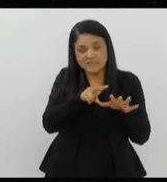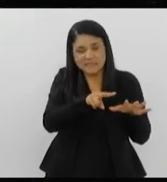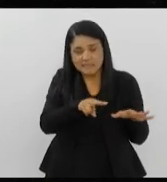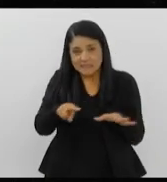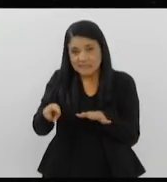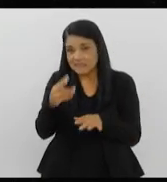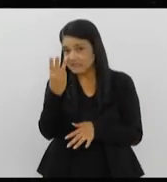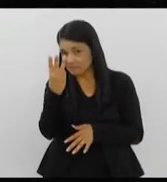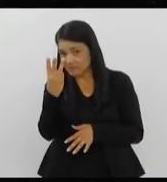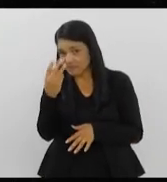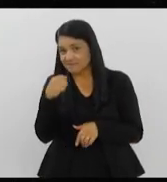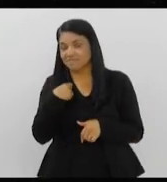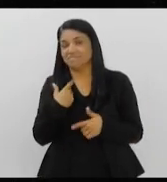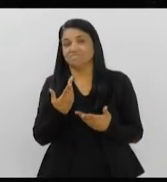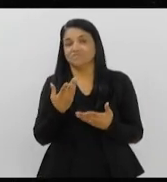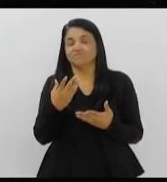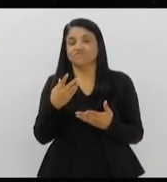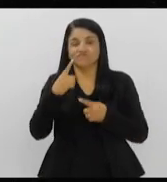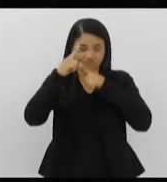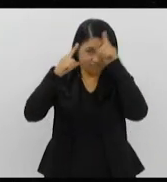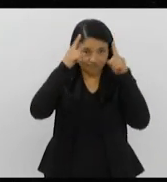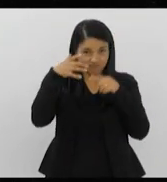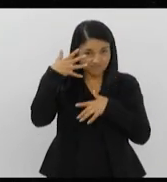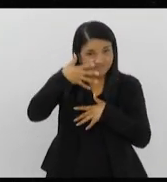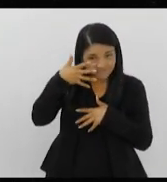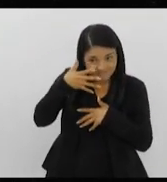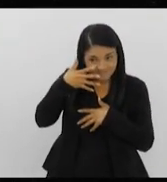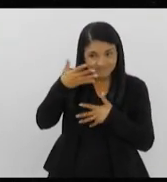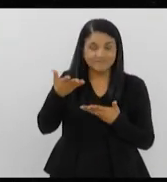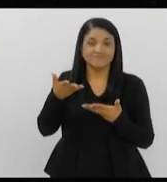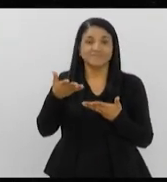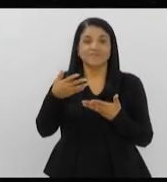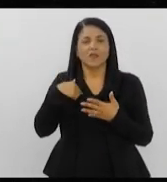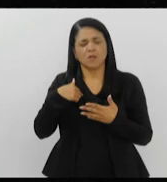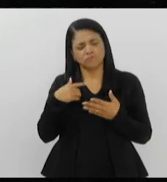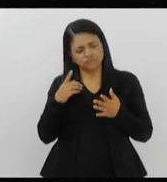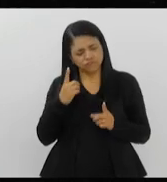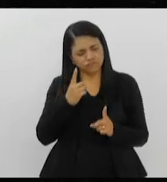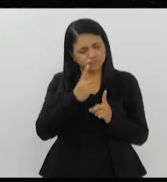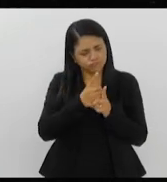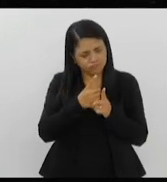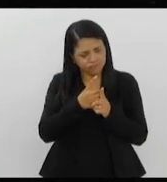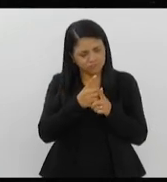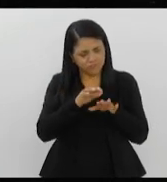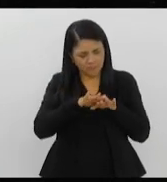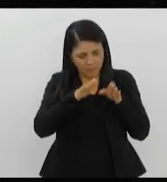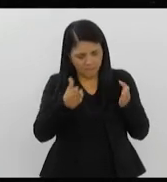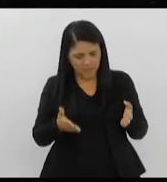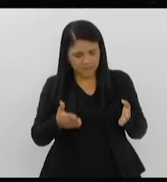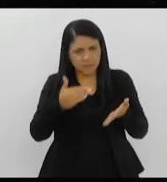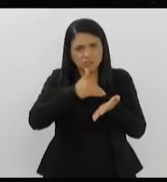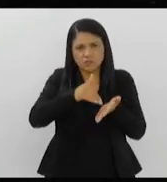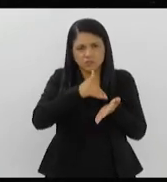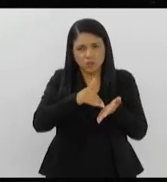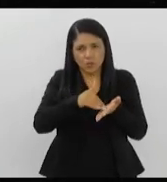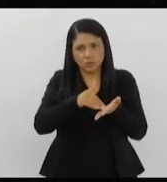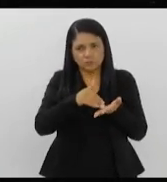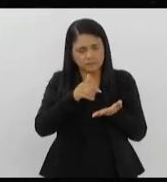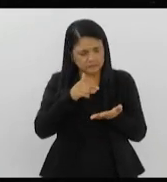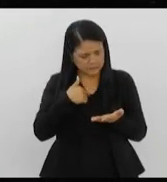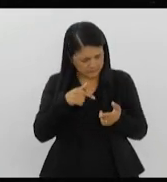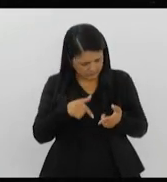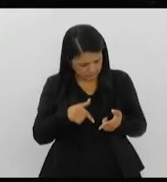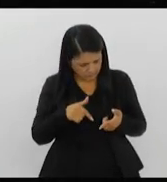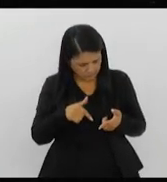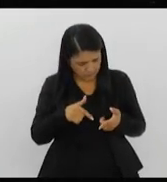quando cheguei no escritório eu vi isso aqui em cima da minha mesa e isso para mim